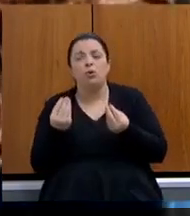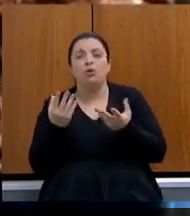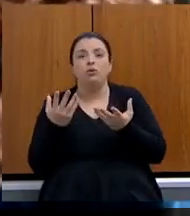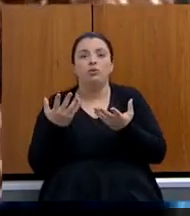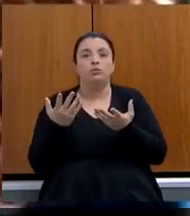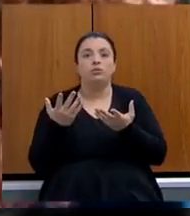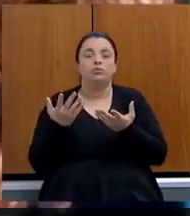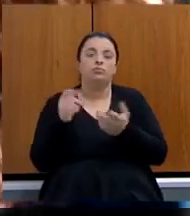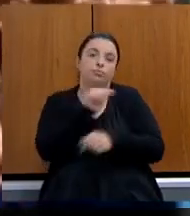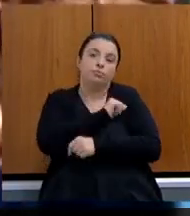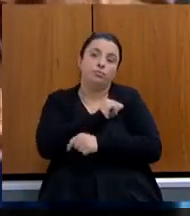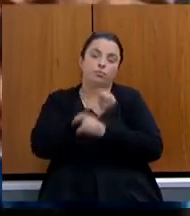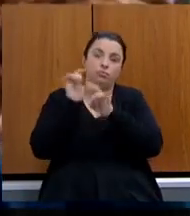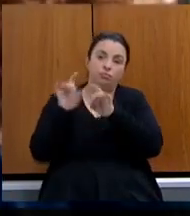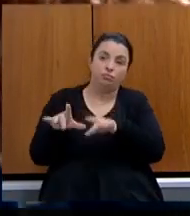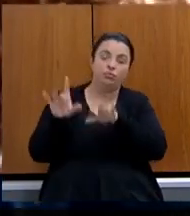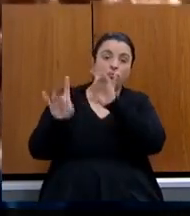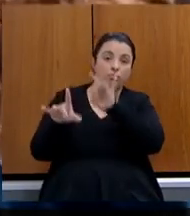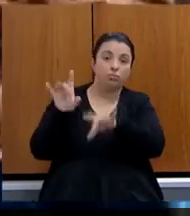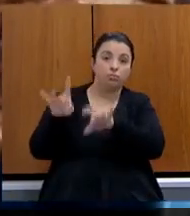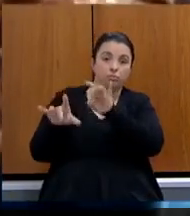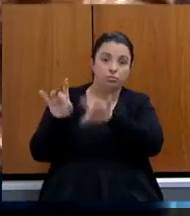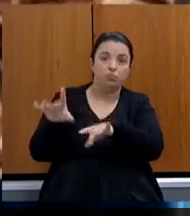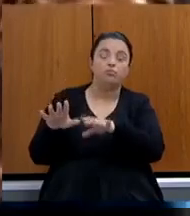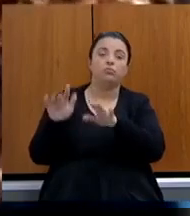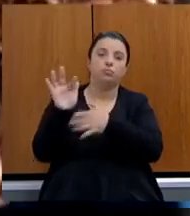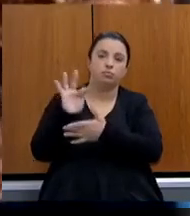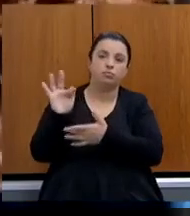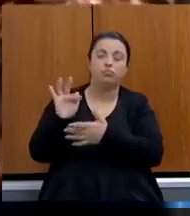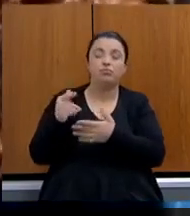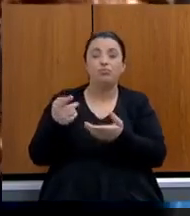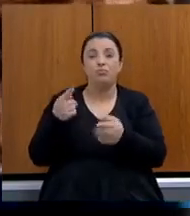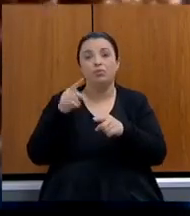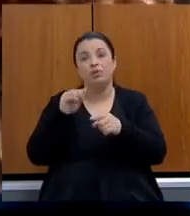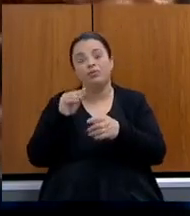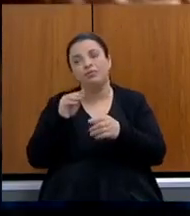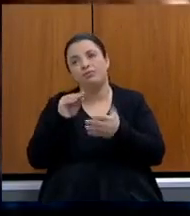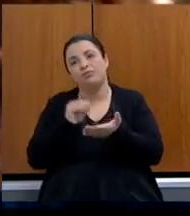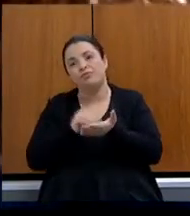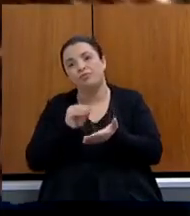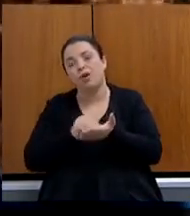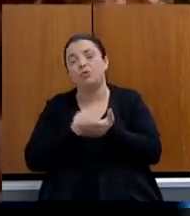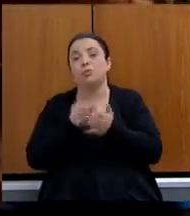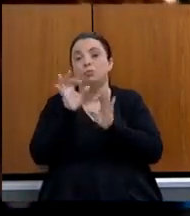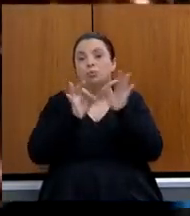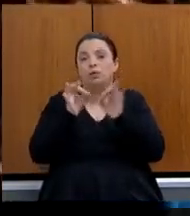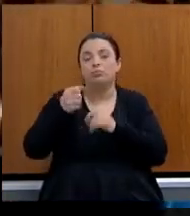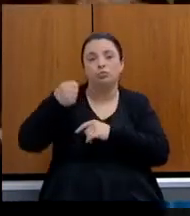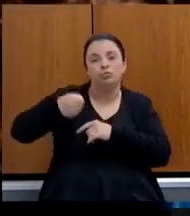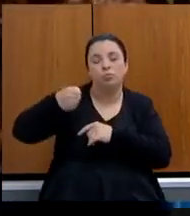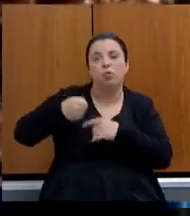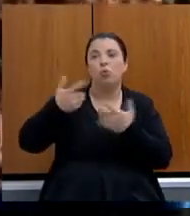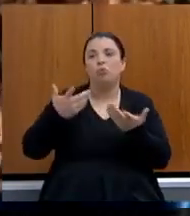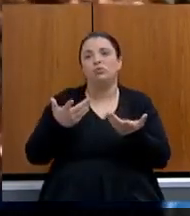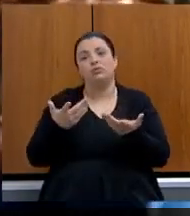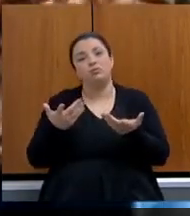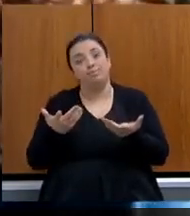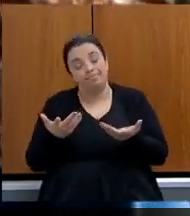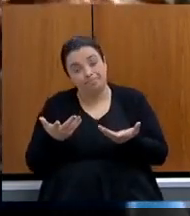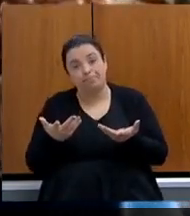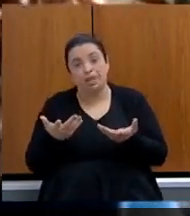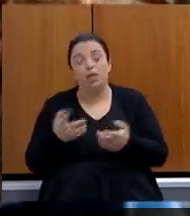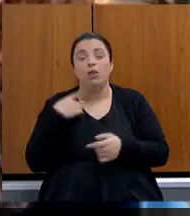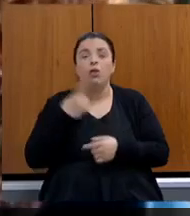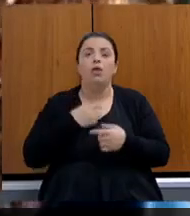um restaurante universitário funcionando não tem leva o programa de bolsa muito lentamente É tendo destruir enfim eu tô